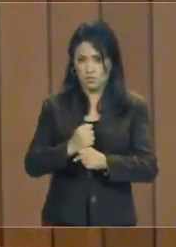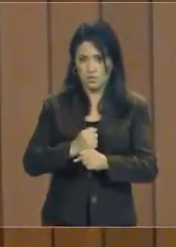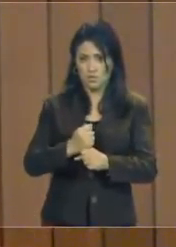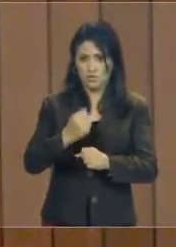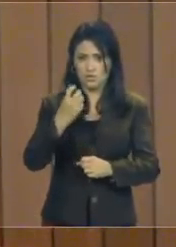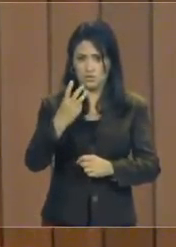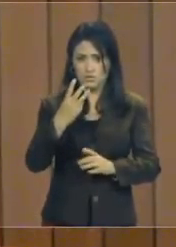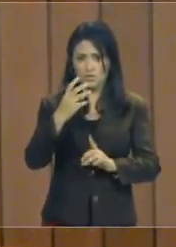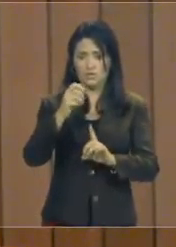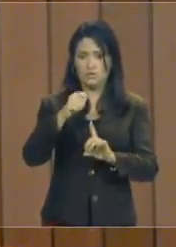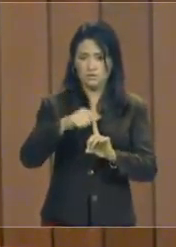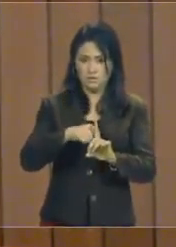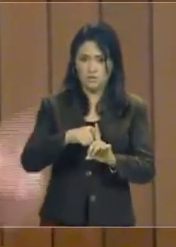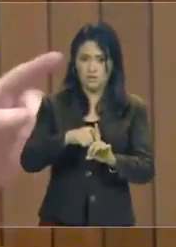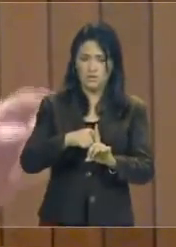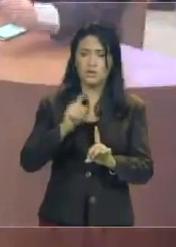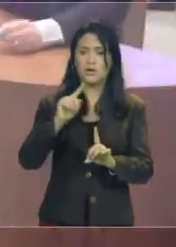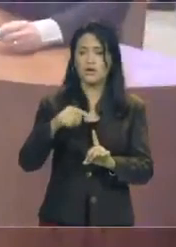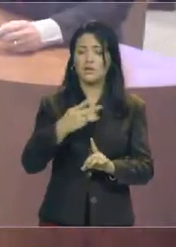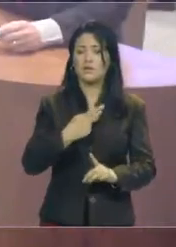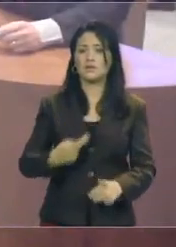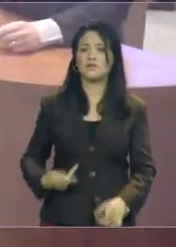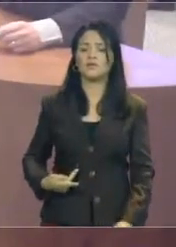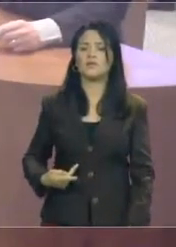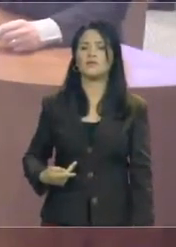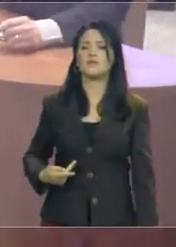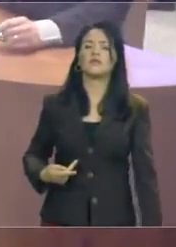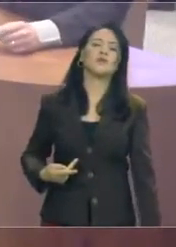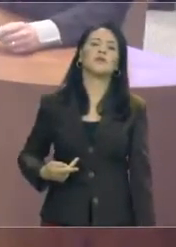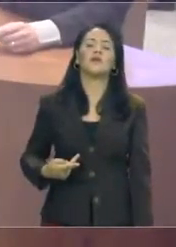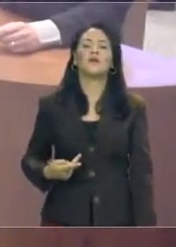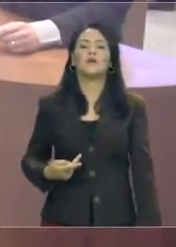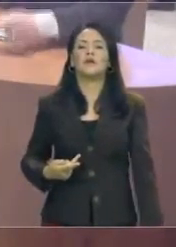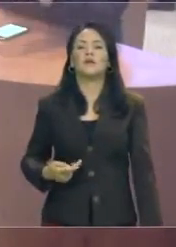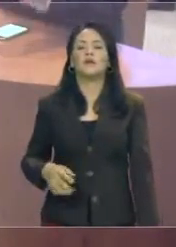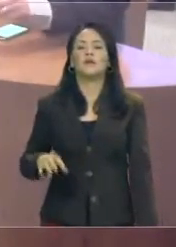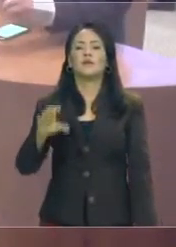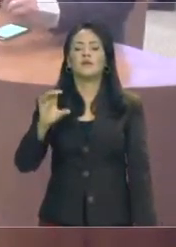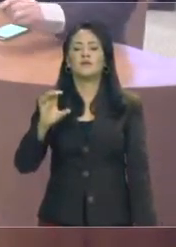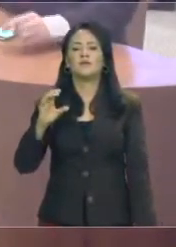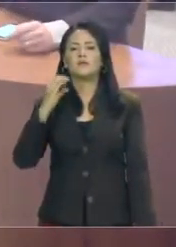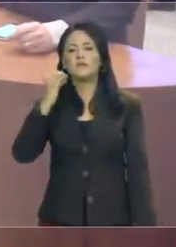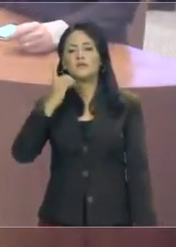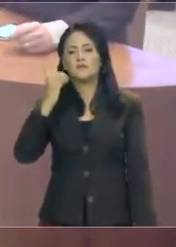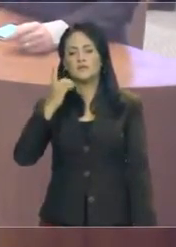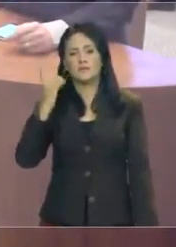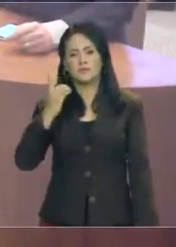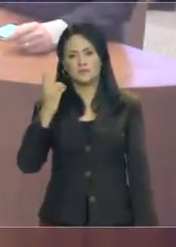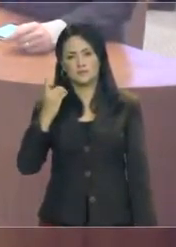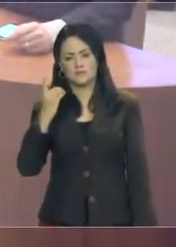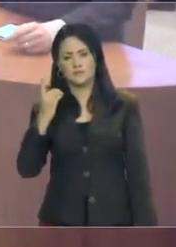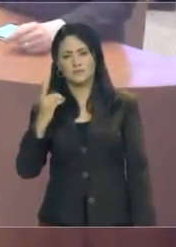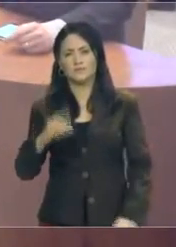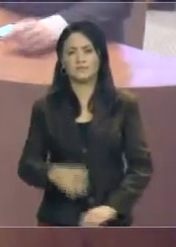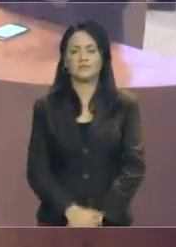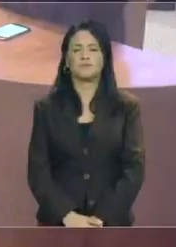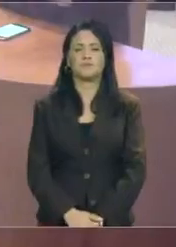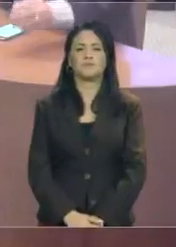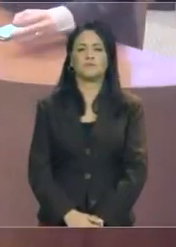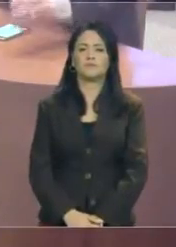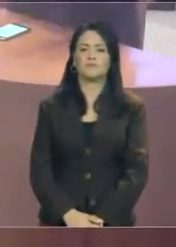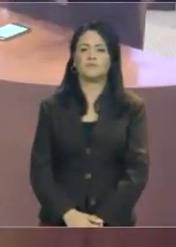Deputados. Pior, o deputado Eduardo Cunha, além de presidir a Câmara dos Deputados,